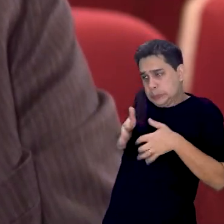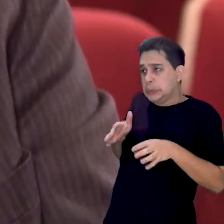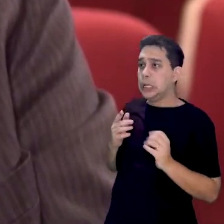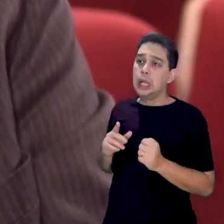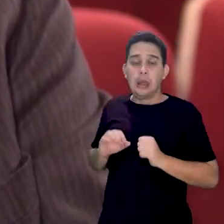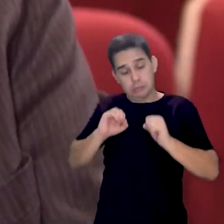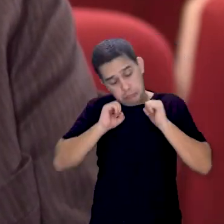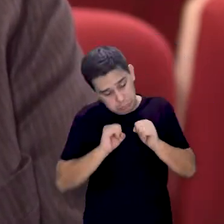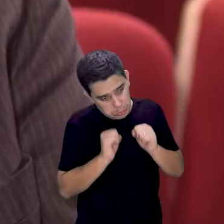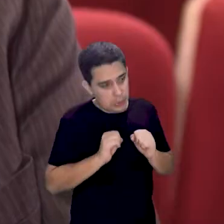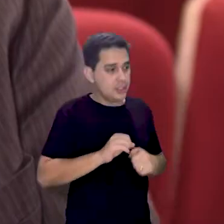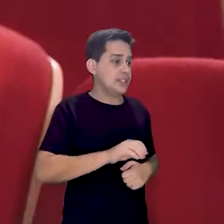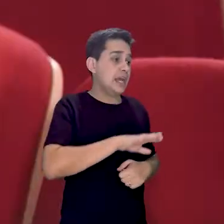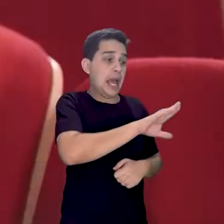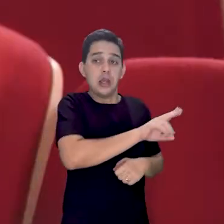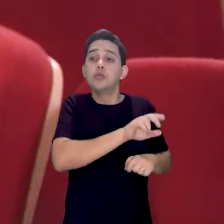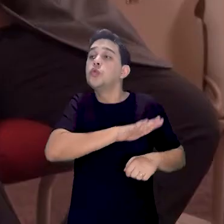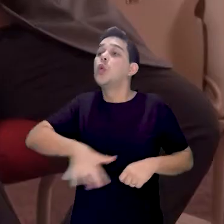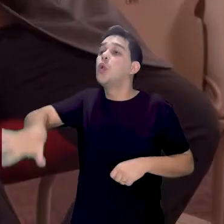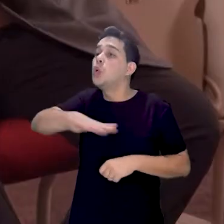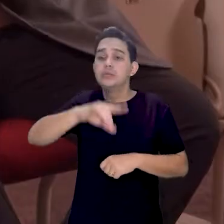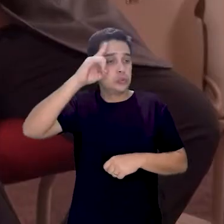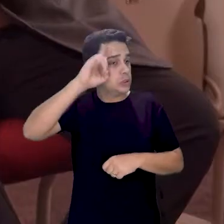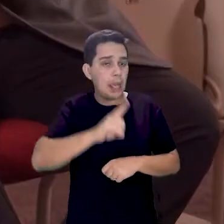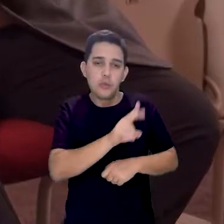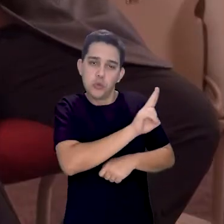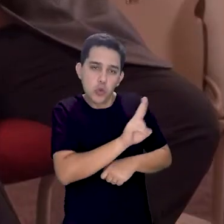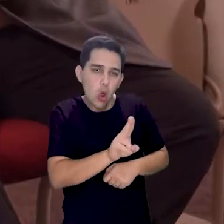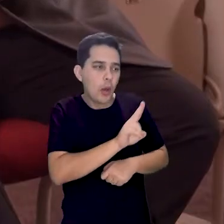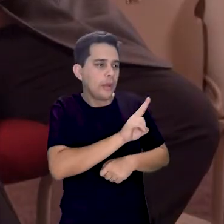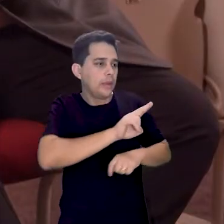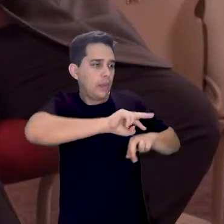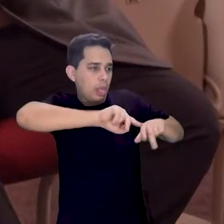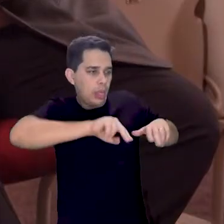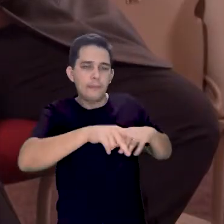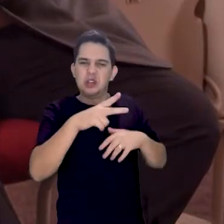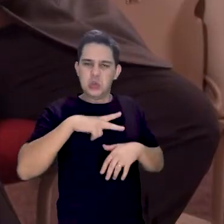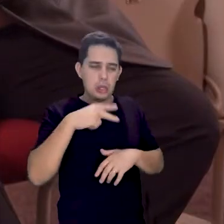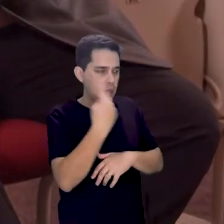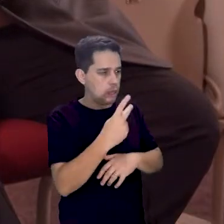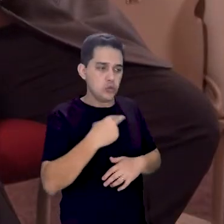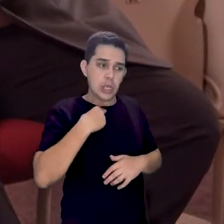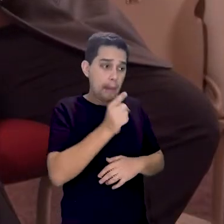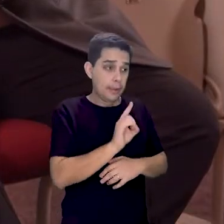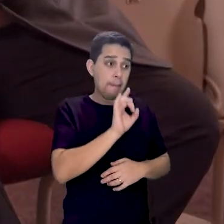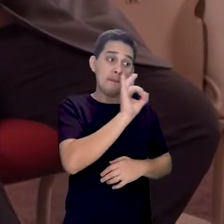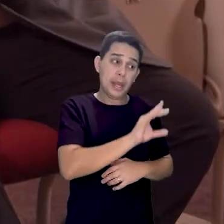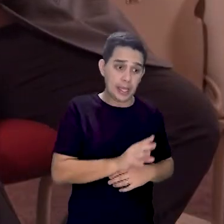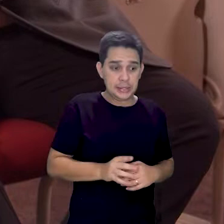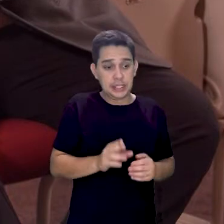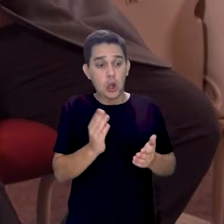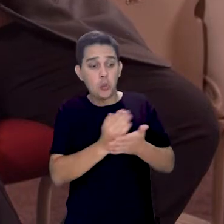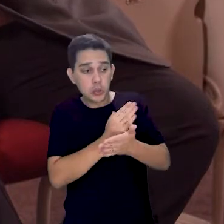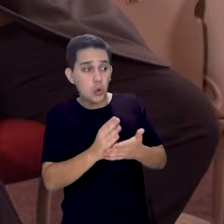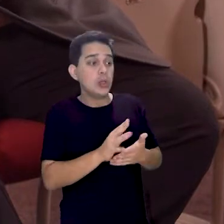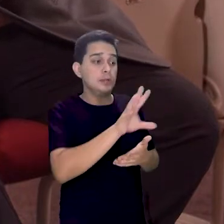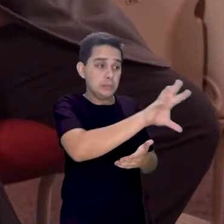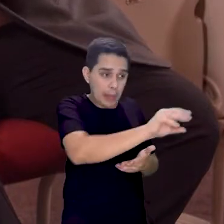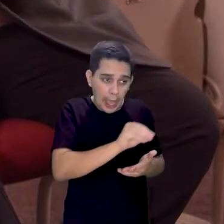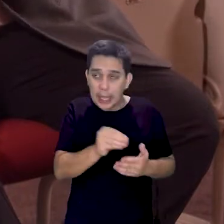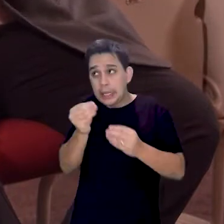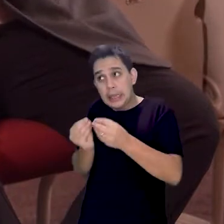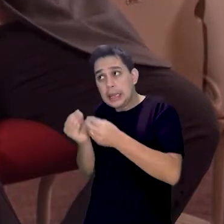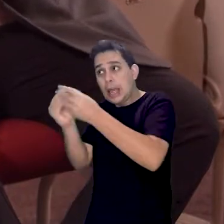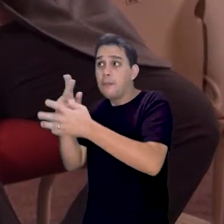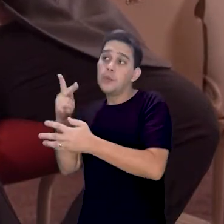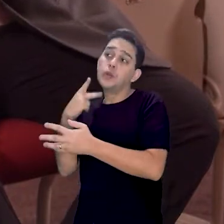justiça precise falar com o cidadão, os dados pessoais poderão ser informados ao promotor e exclusivamente ao promotor, ou